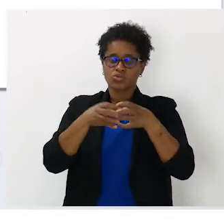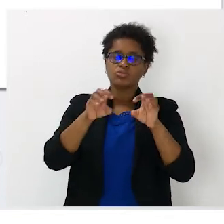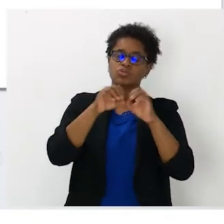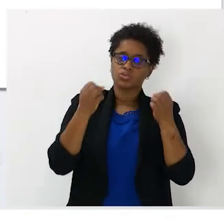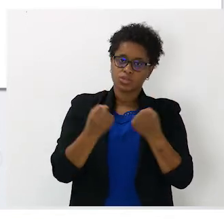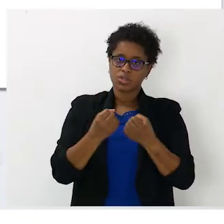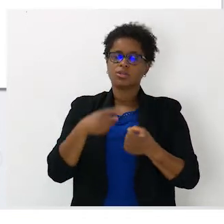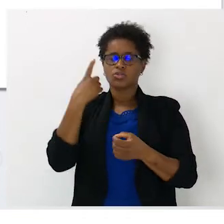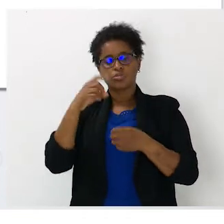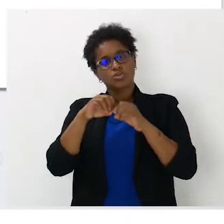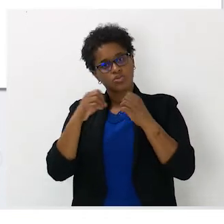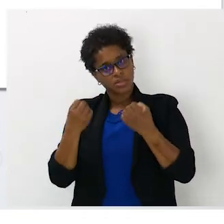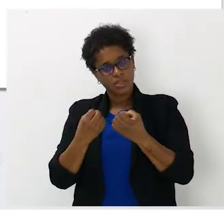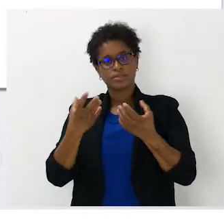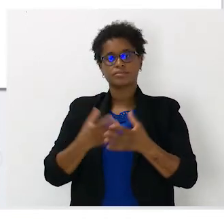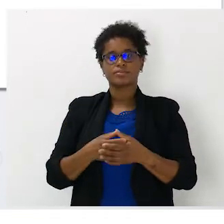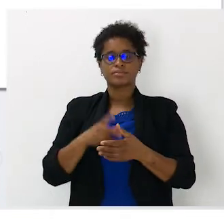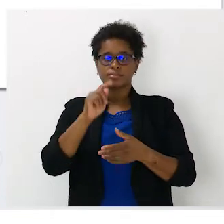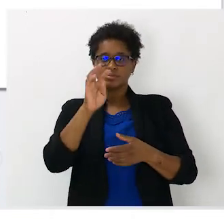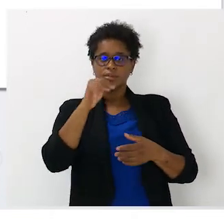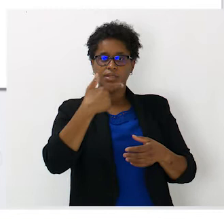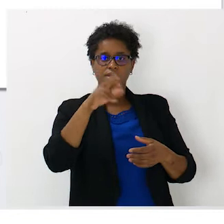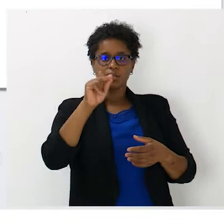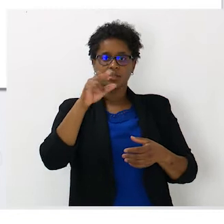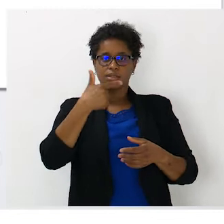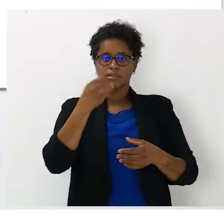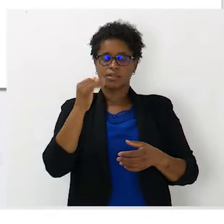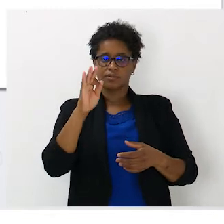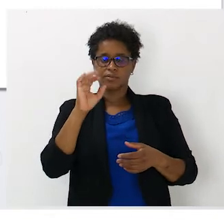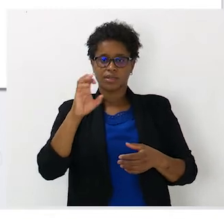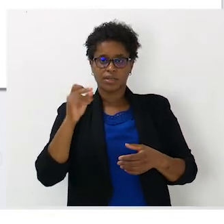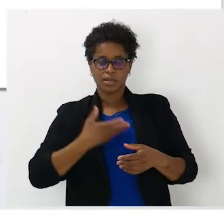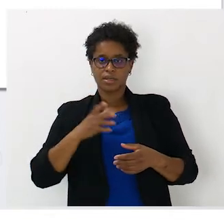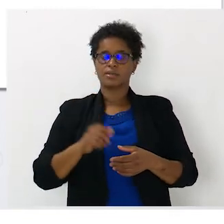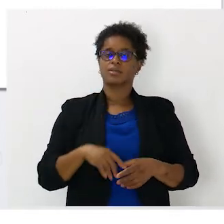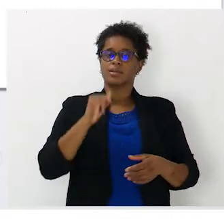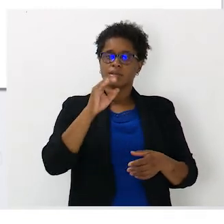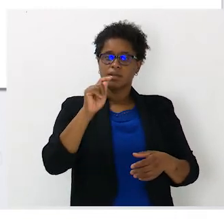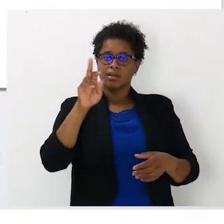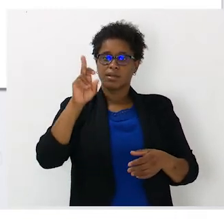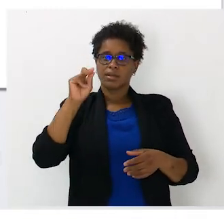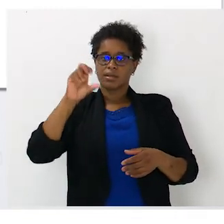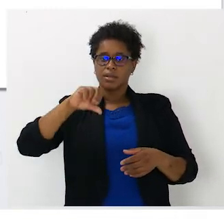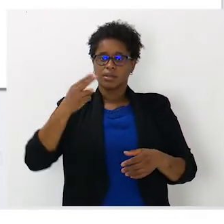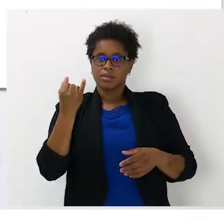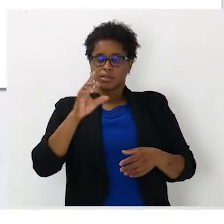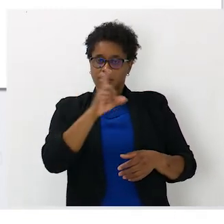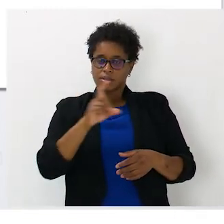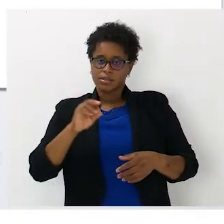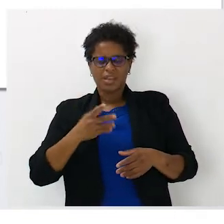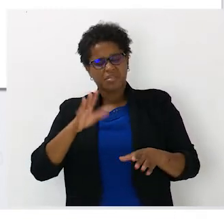sociais, numa sociedade estratificada, hierarquizada. Vamos tentar compreender